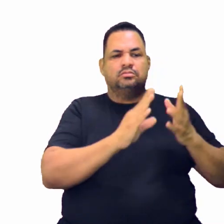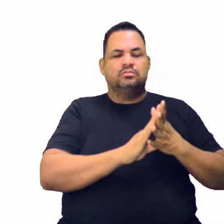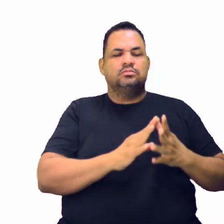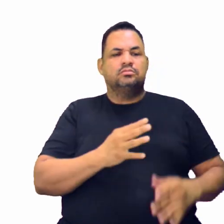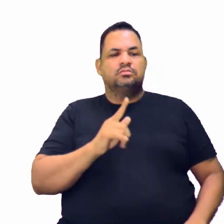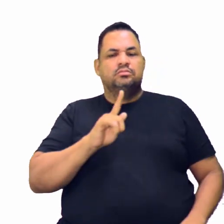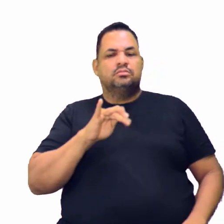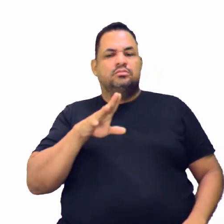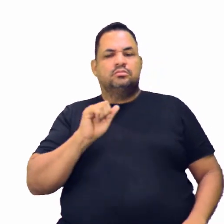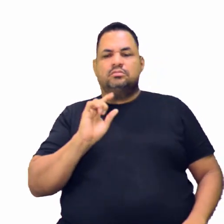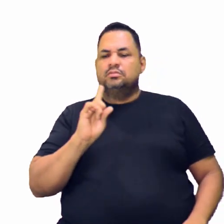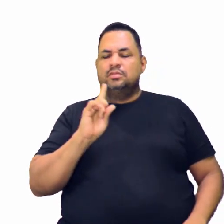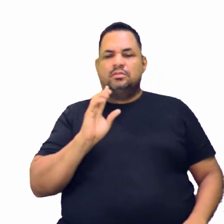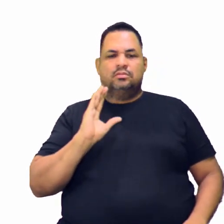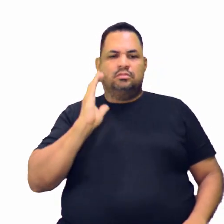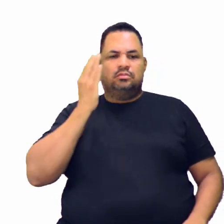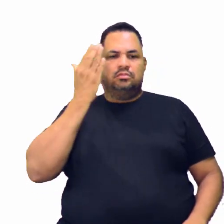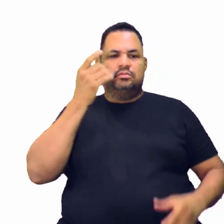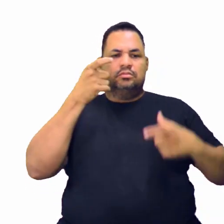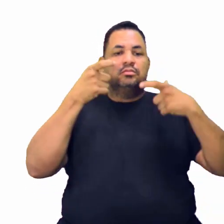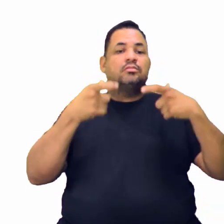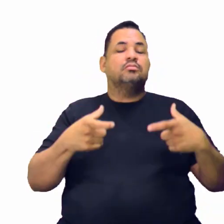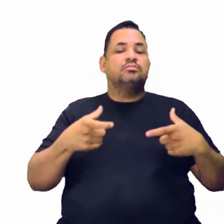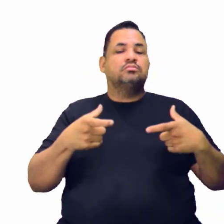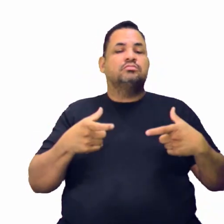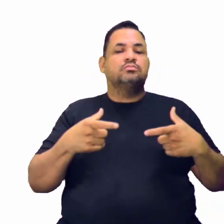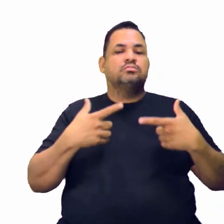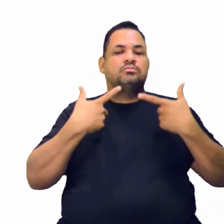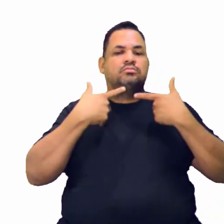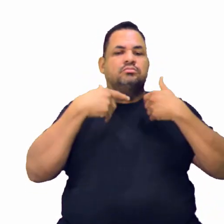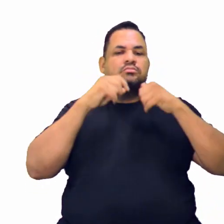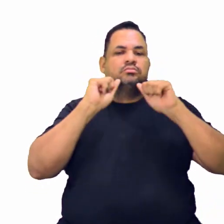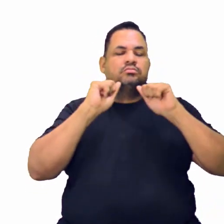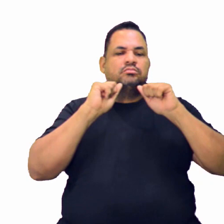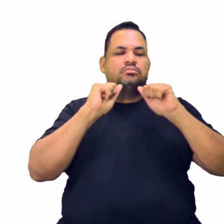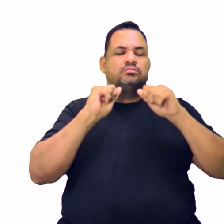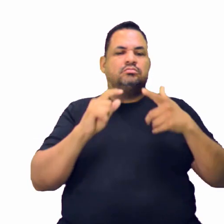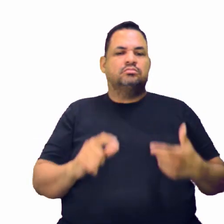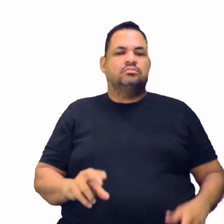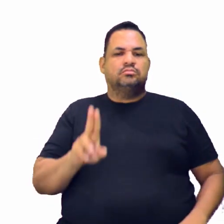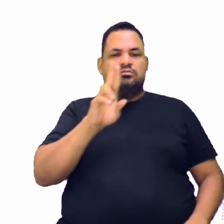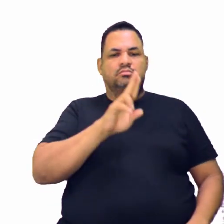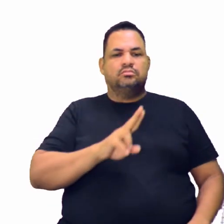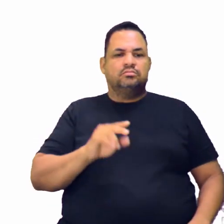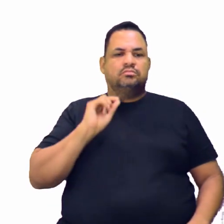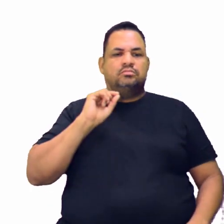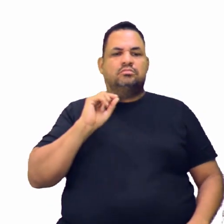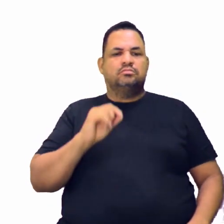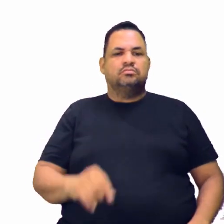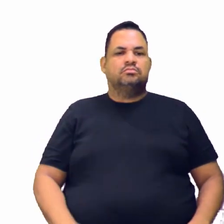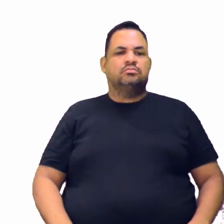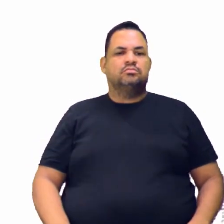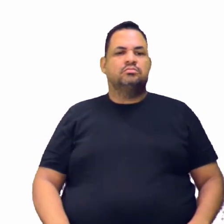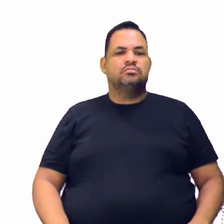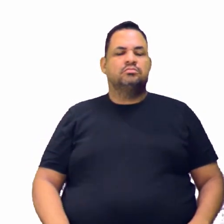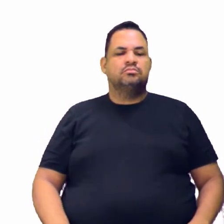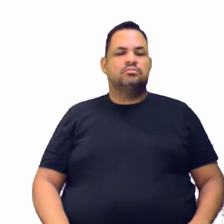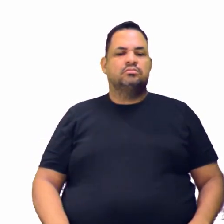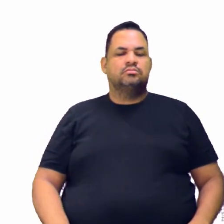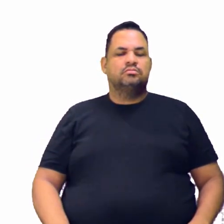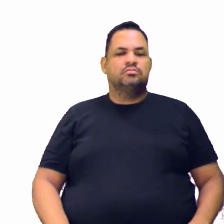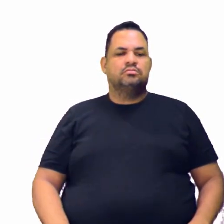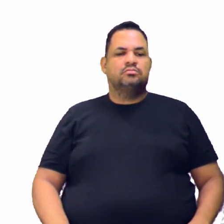GPS não vai resolver o nosso problema de localização linguística. A gente usa o GPS para quê?